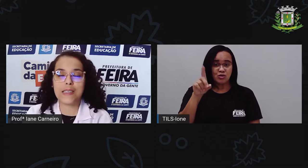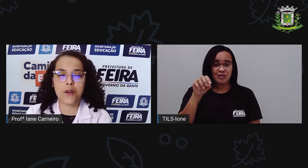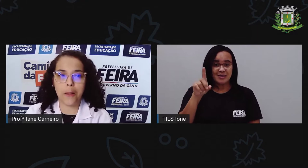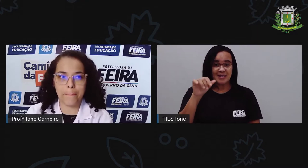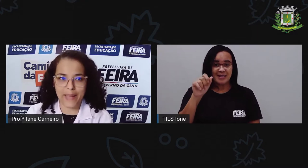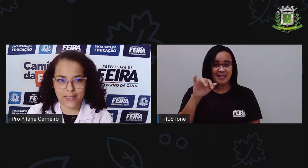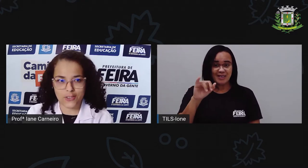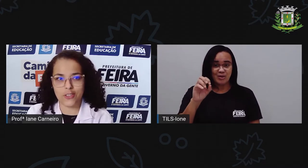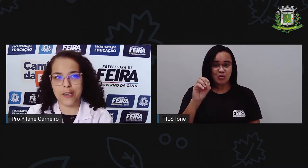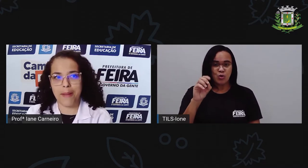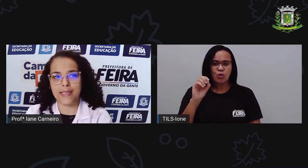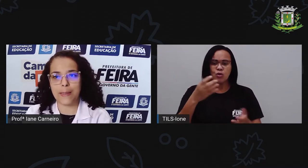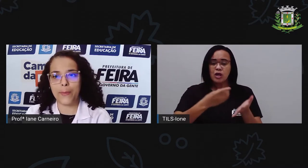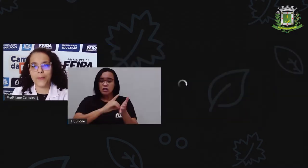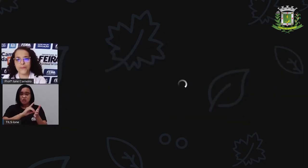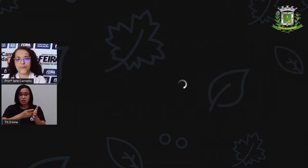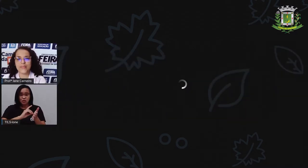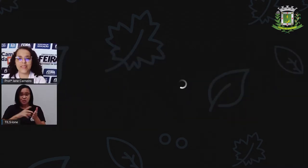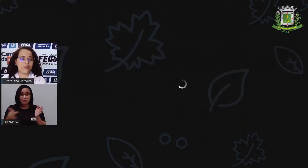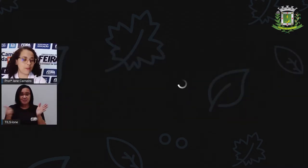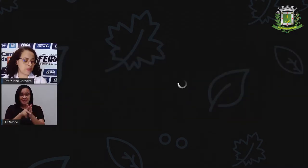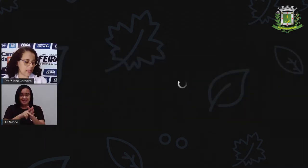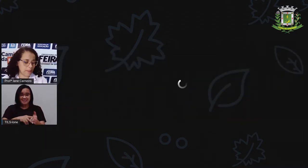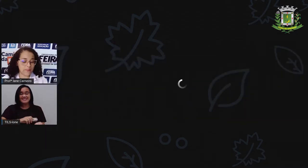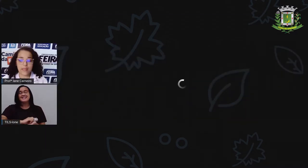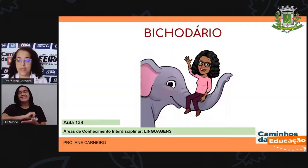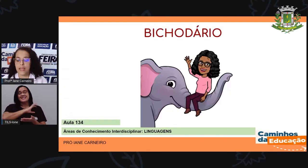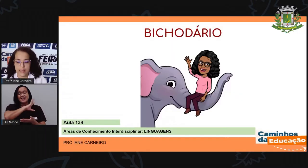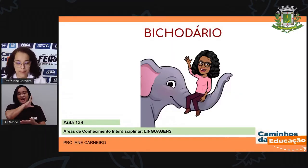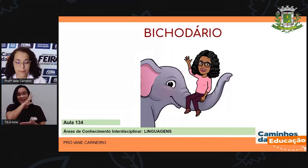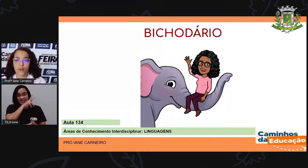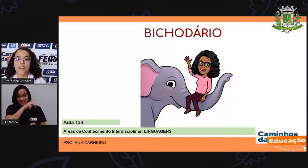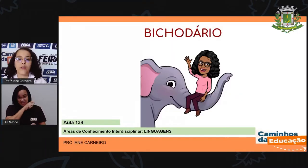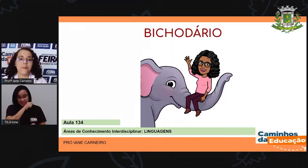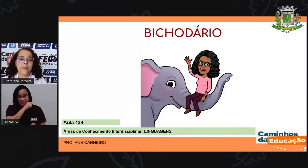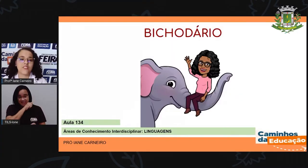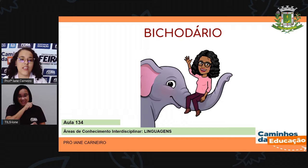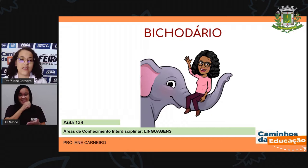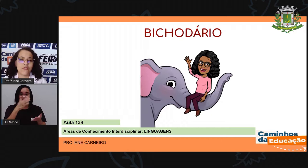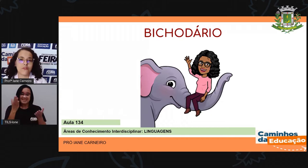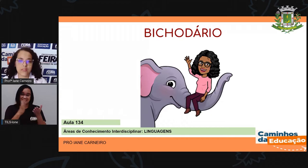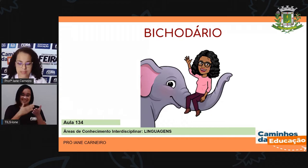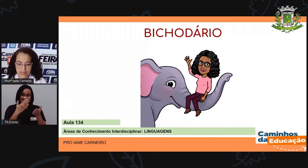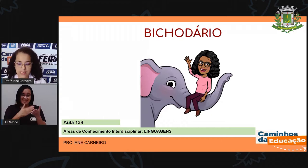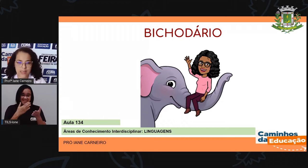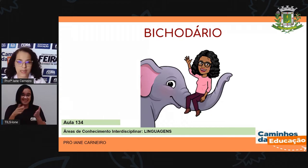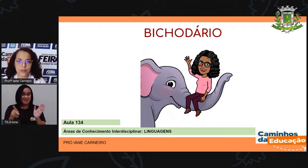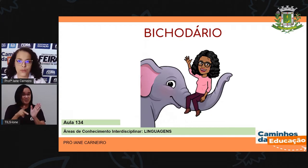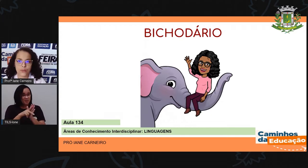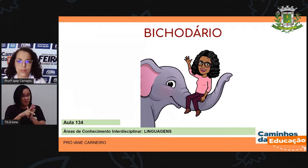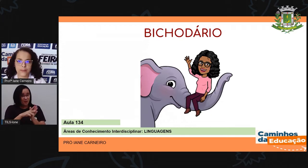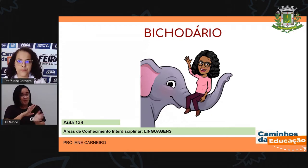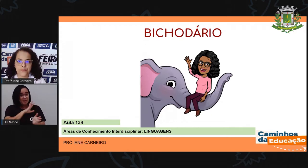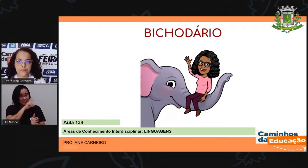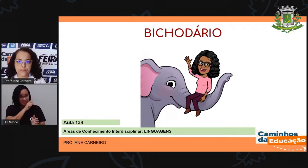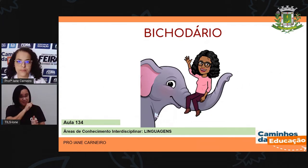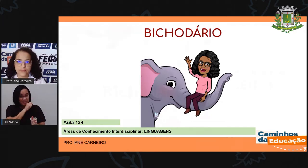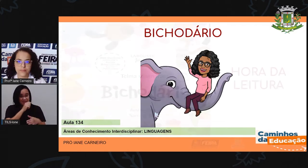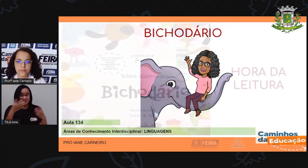uma enciclopédia de animais, tá bom? Então vamos lá. A Pro vai compartilhar aqui com vocês a